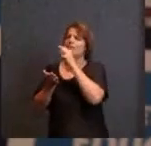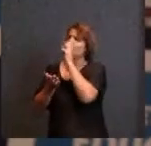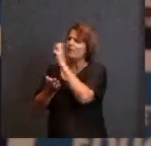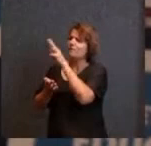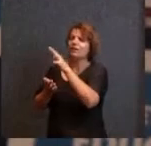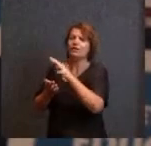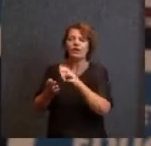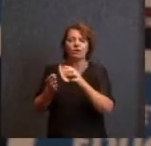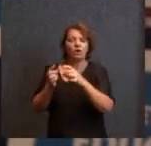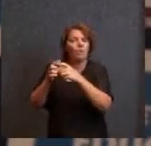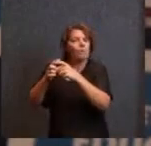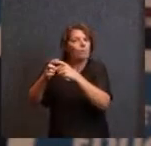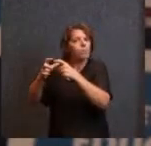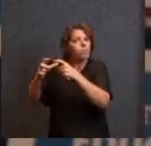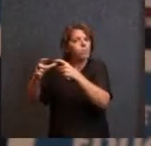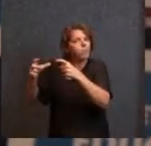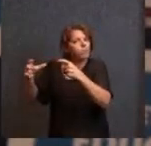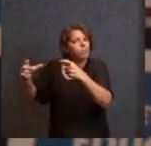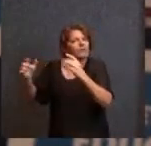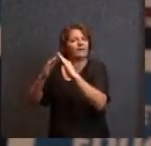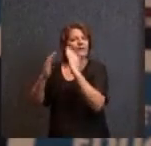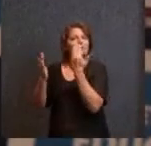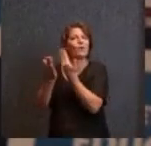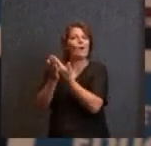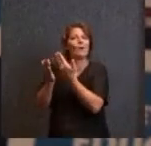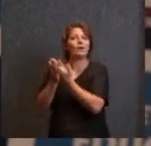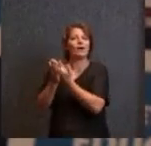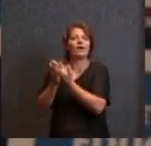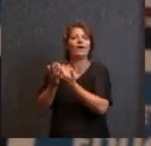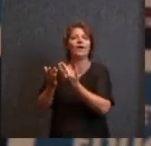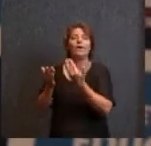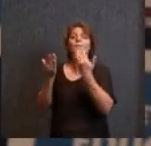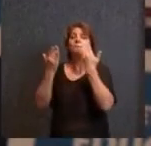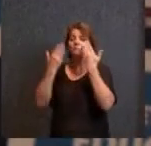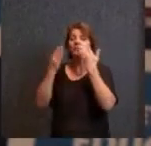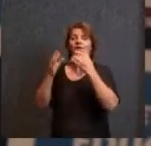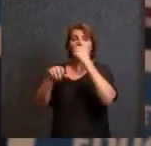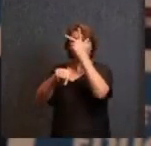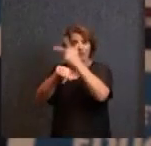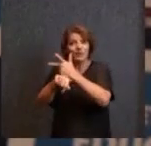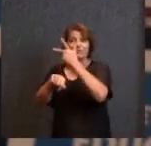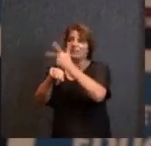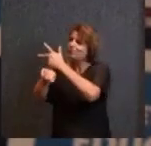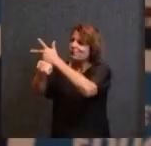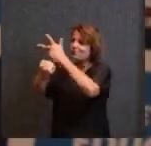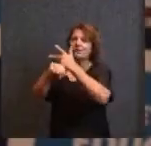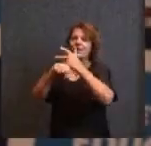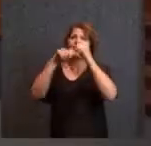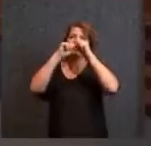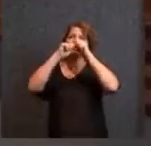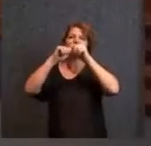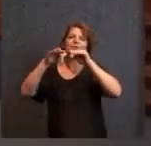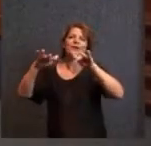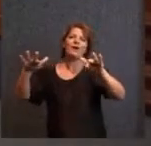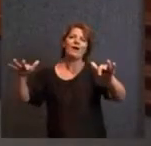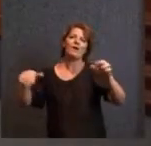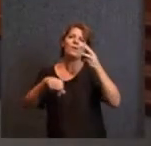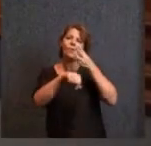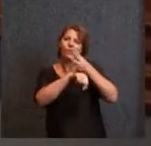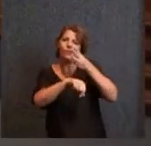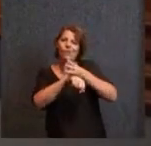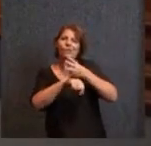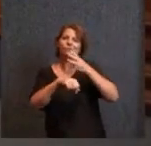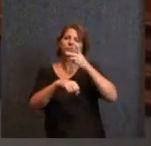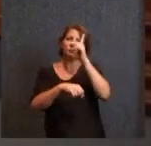é um elenco de unidades escolares, eu sempre estou postando no grupo, mas eu vou colocar aquelas que já estão prontas para iniciar agora,